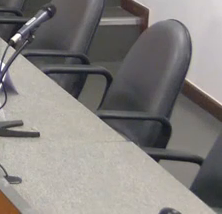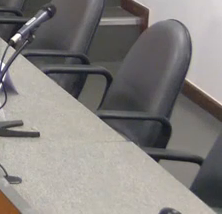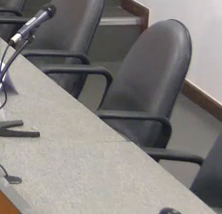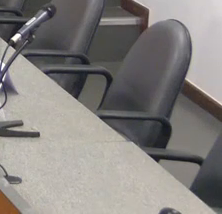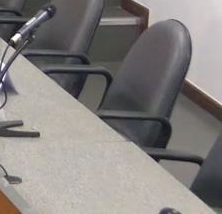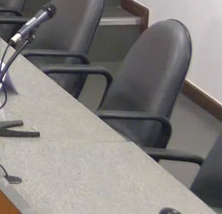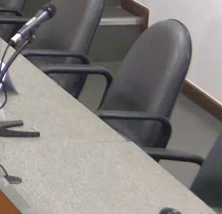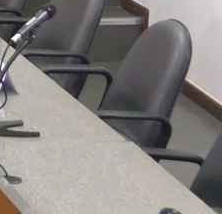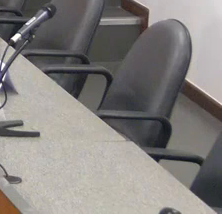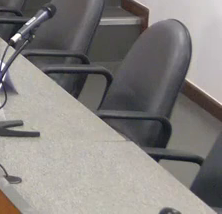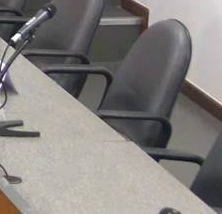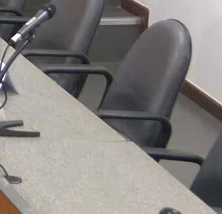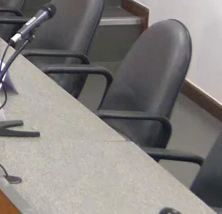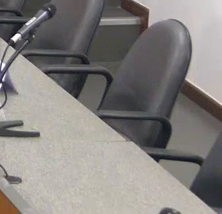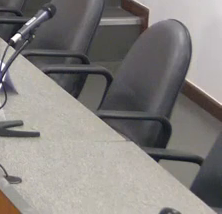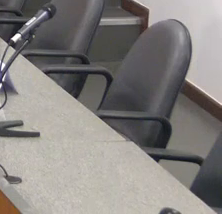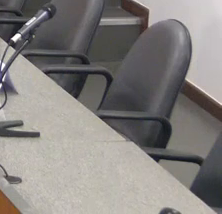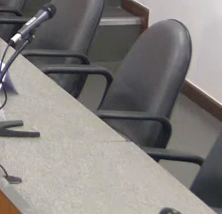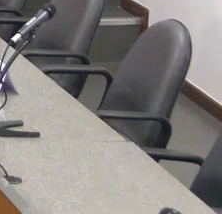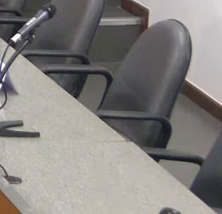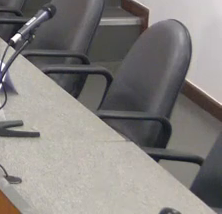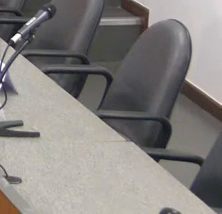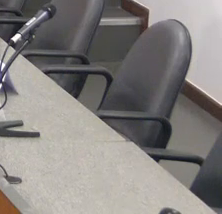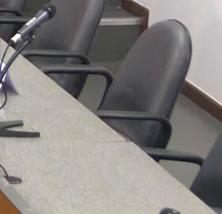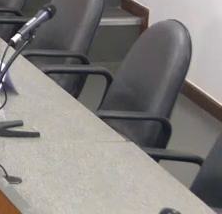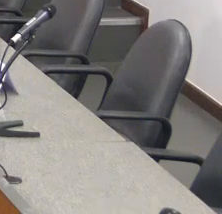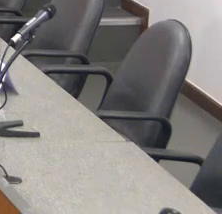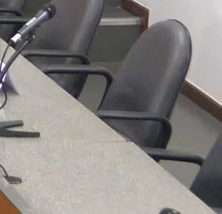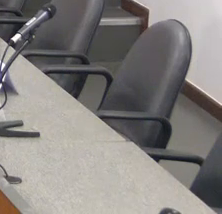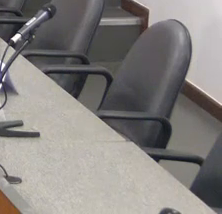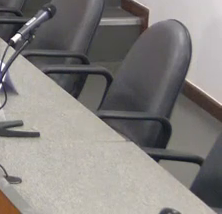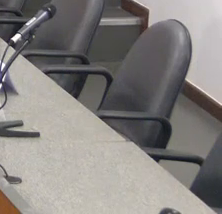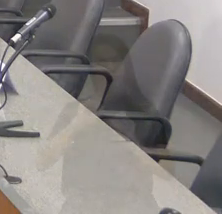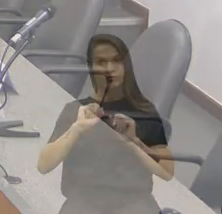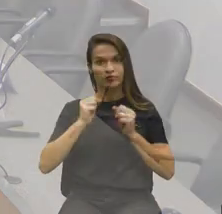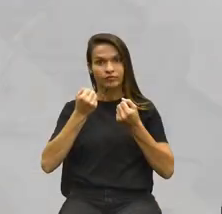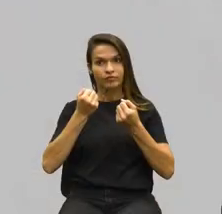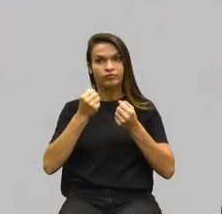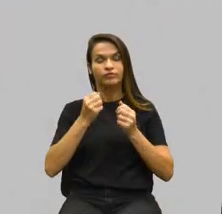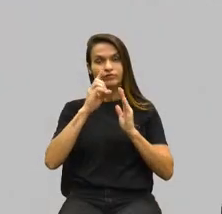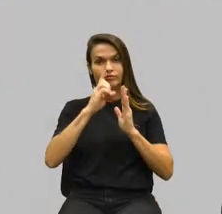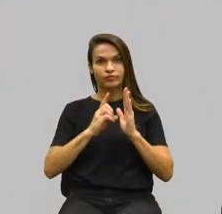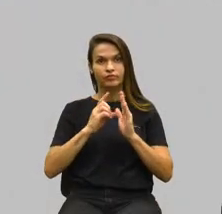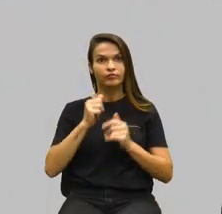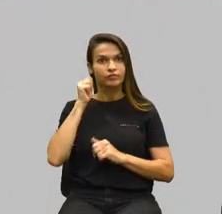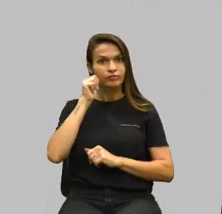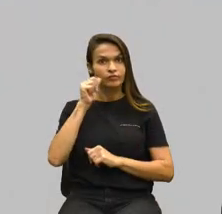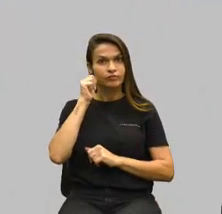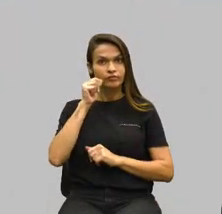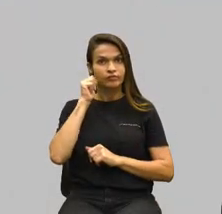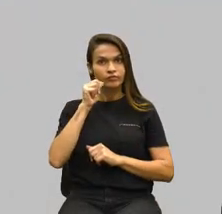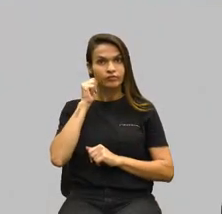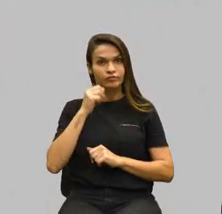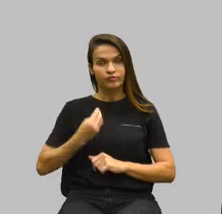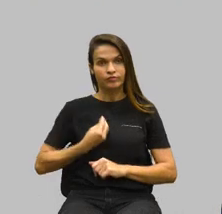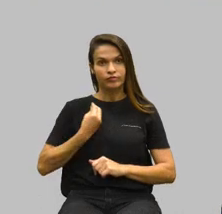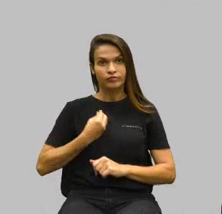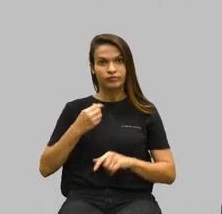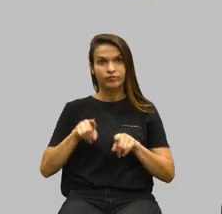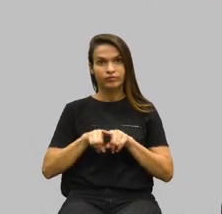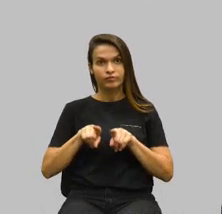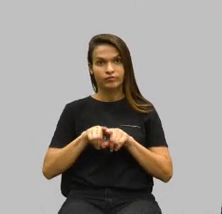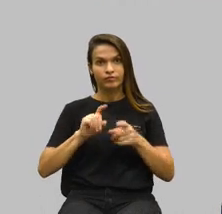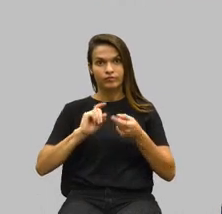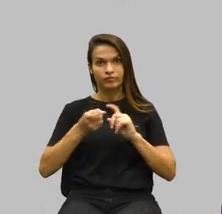Ana Paula Siqueira Presidenta da comissão em defesa dos direitos da mulher nesse momento presidindo também essa sessão